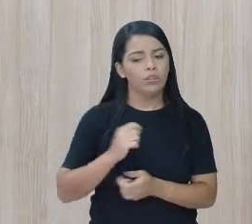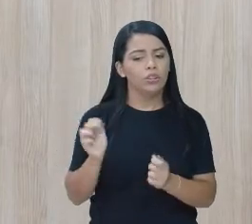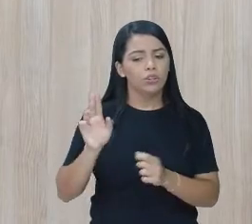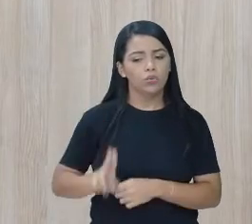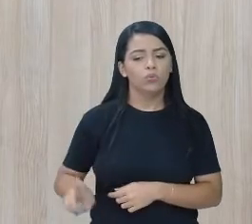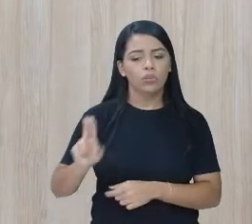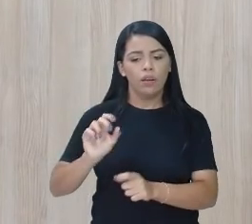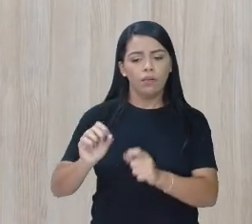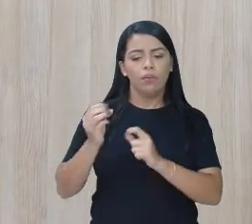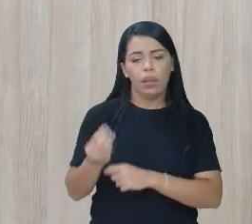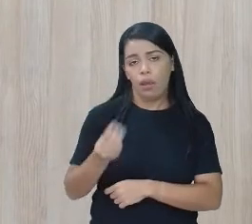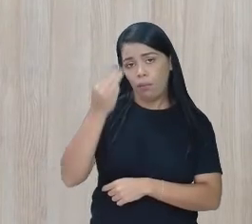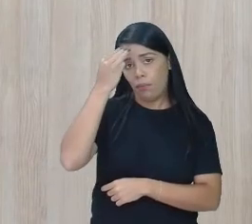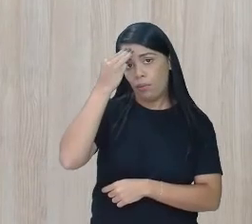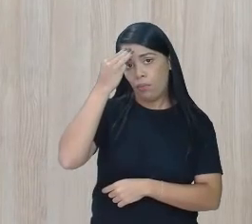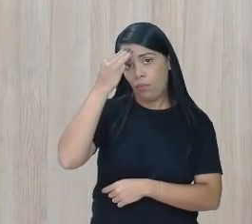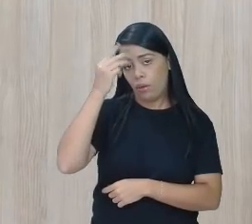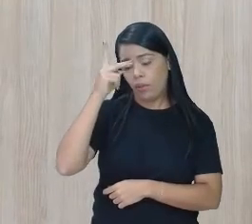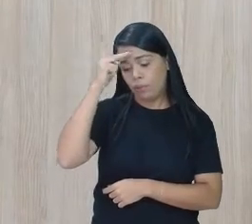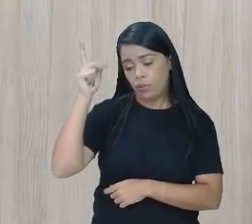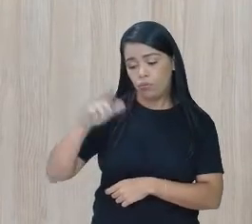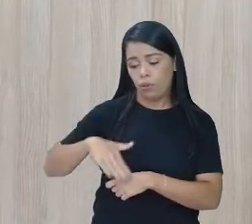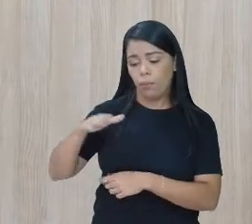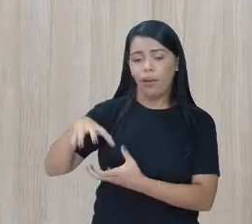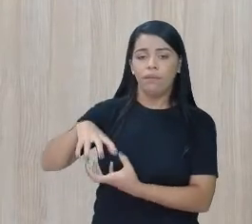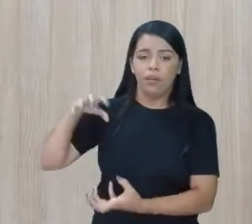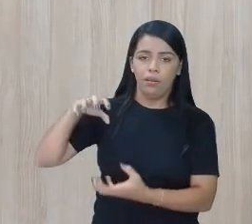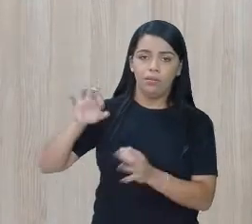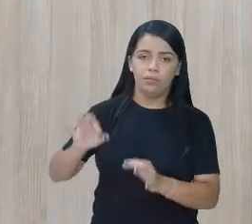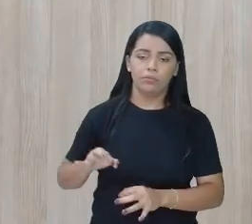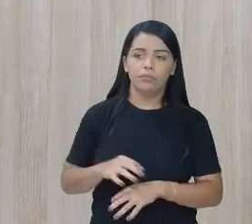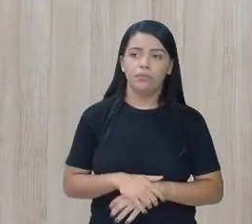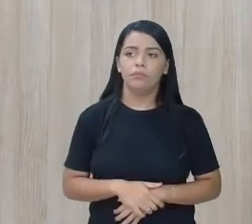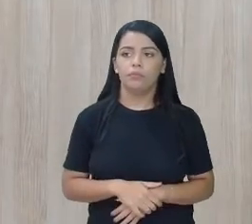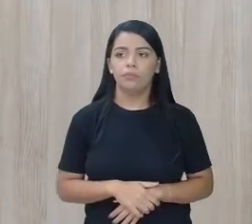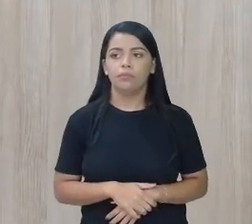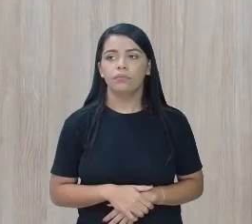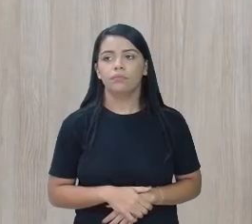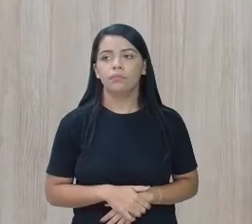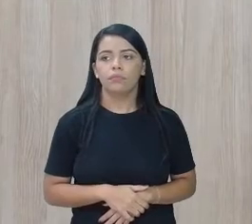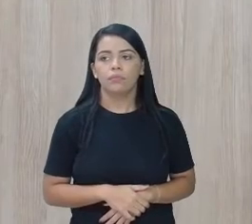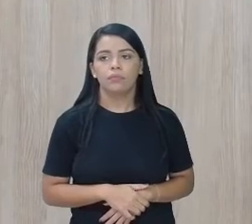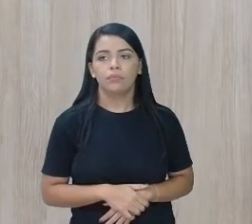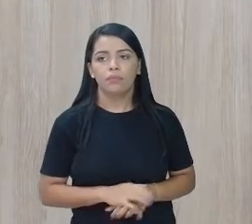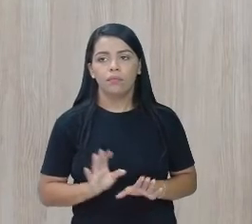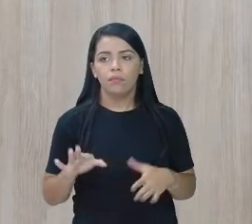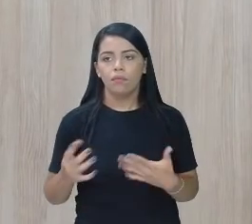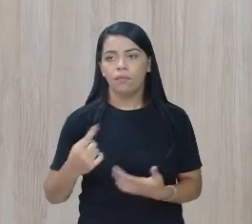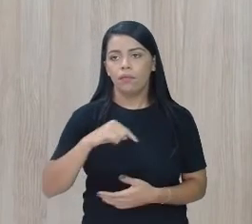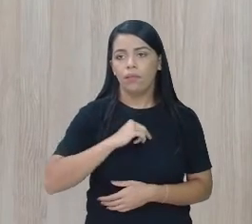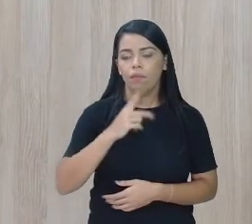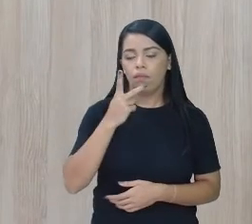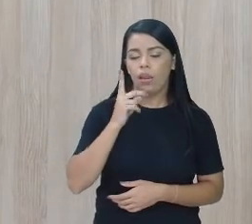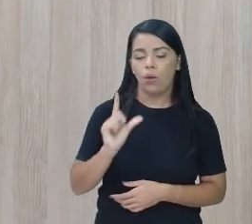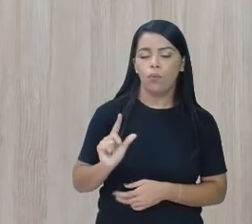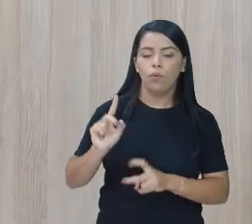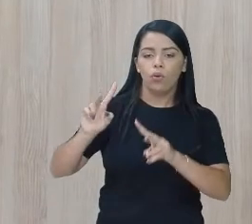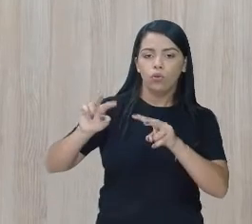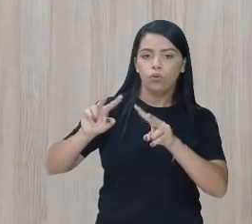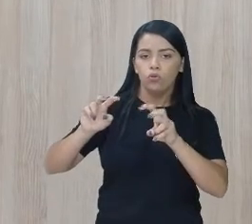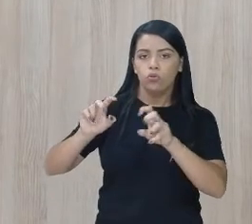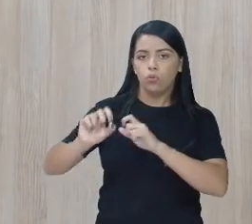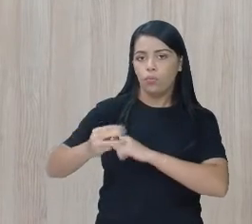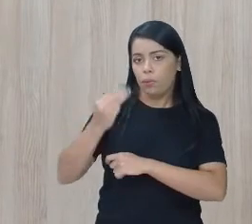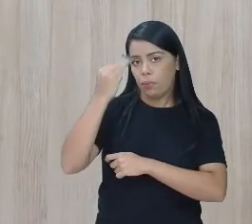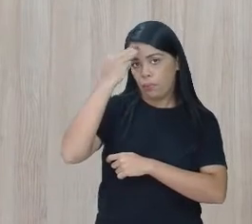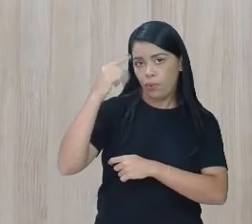à memória dos anciãos, tá certo? E para falar sobre um pouquinho dessas memórias, eu trouxe